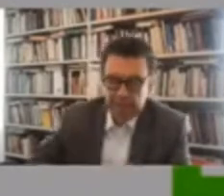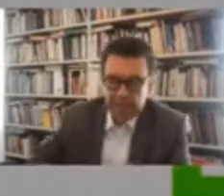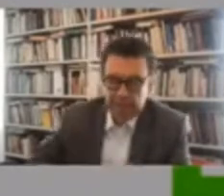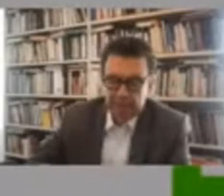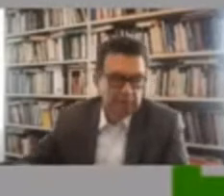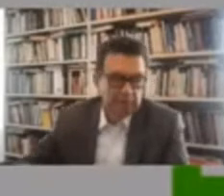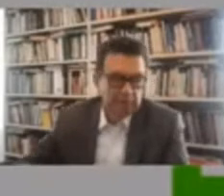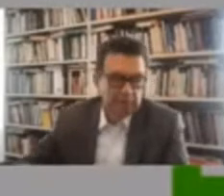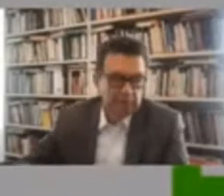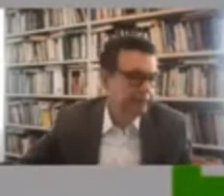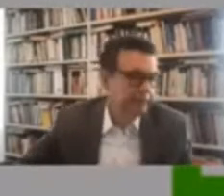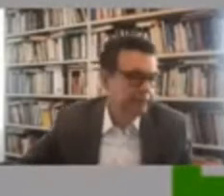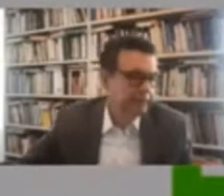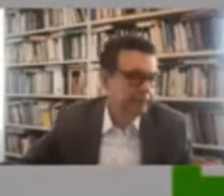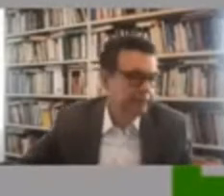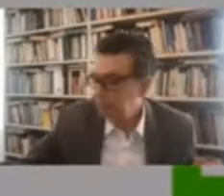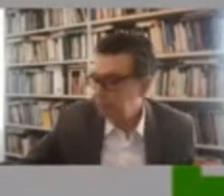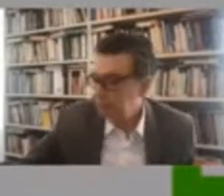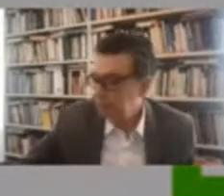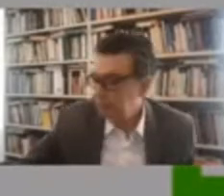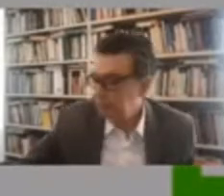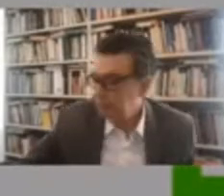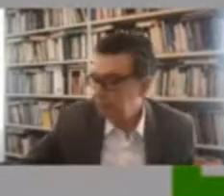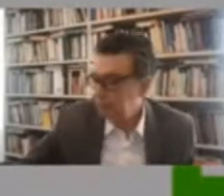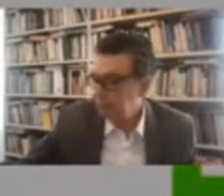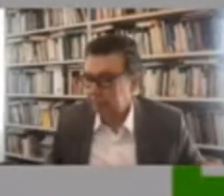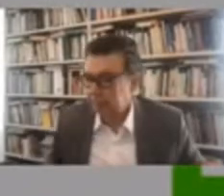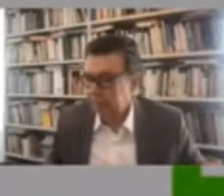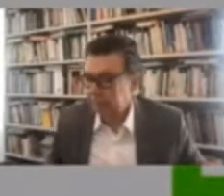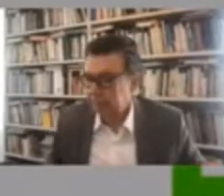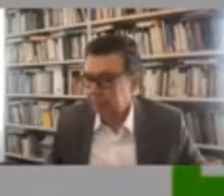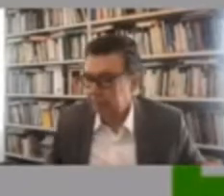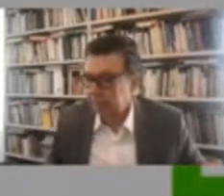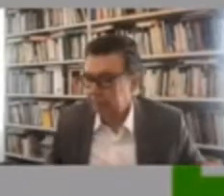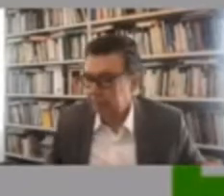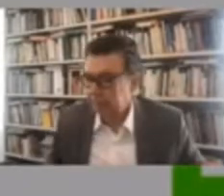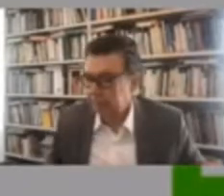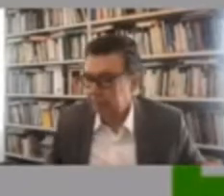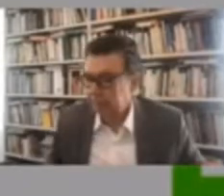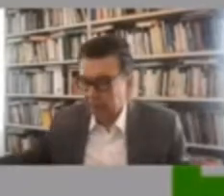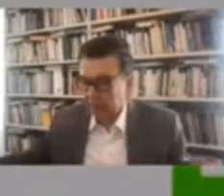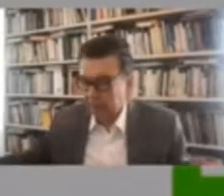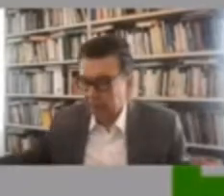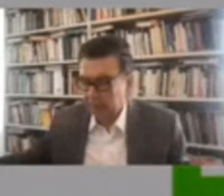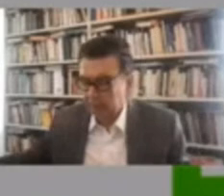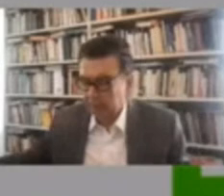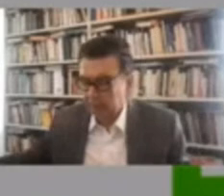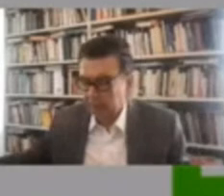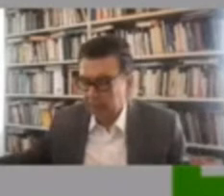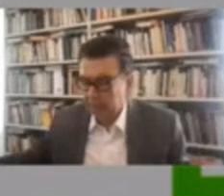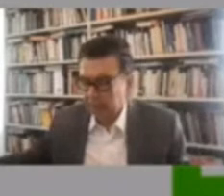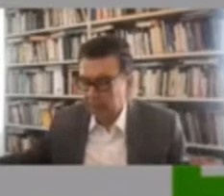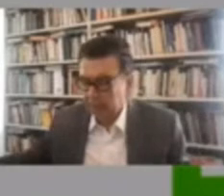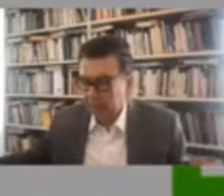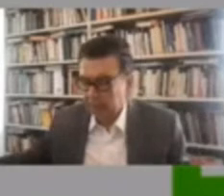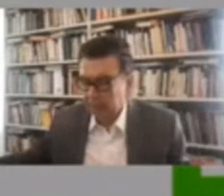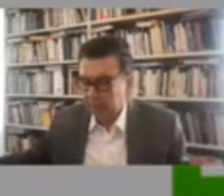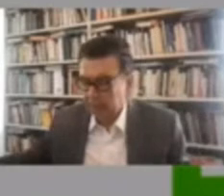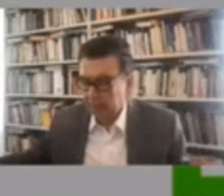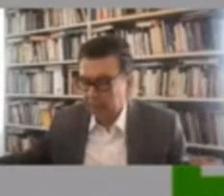Por favor, secretário nacional Pedro Maranhão, tem um histórico na área de saneamento que